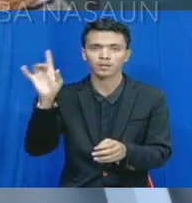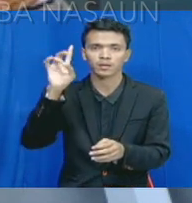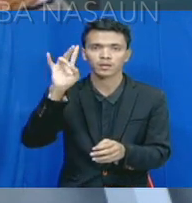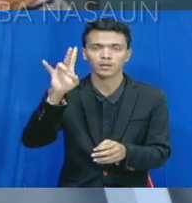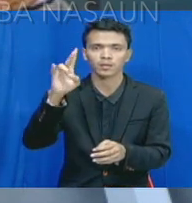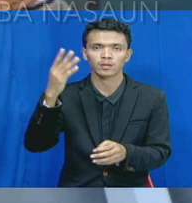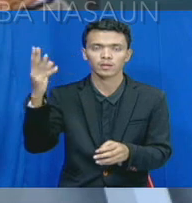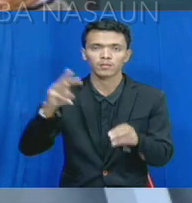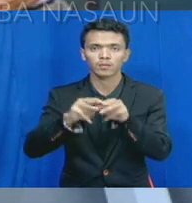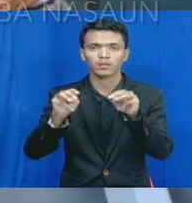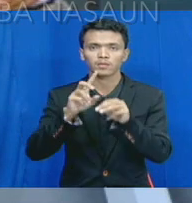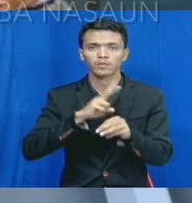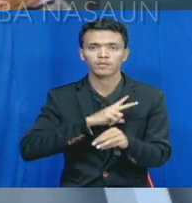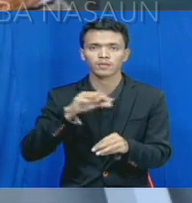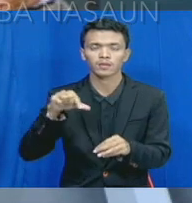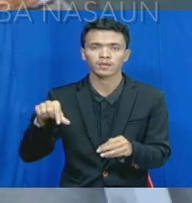munisipi uvikeke.